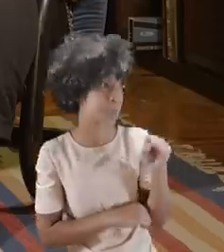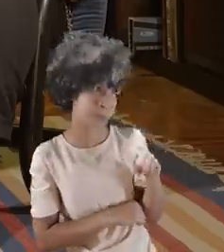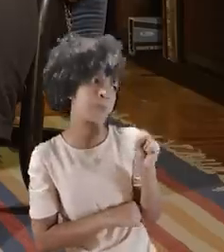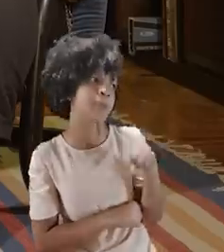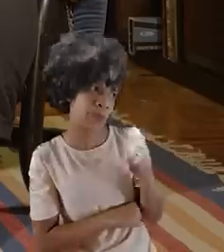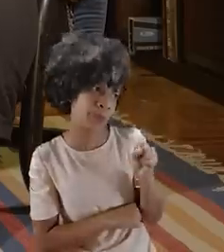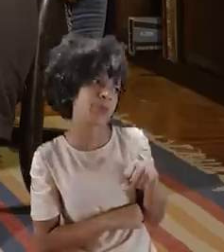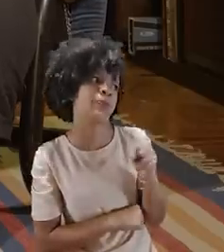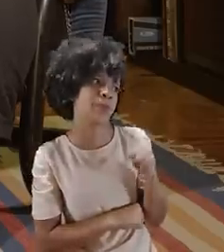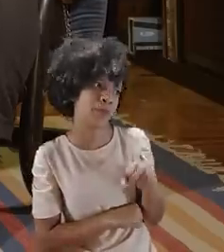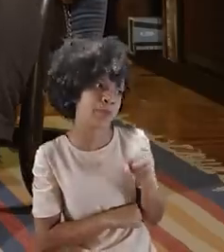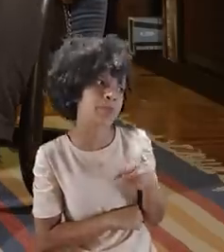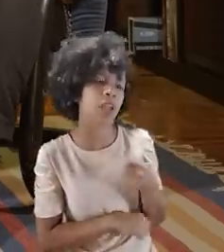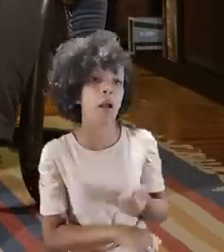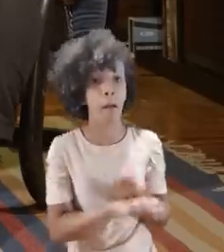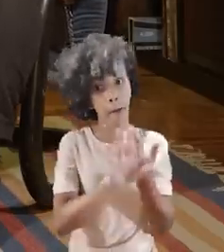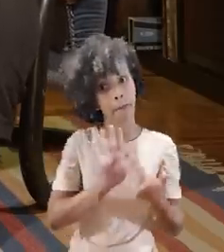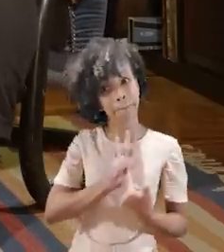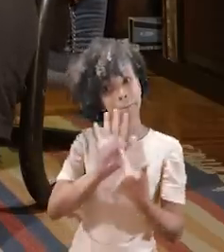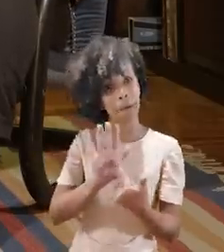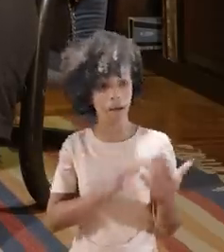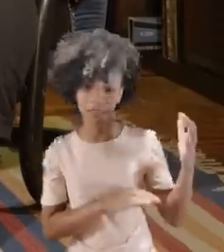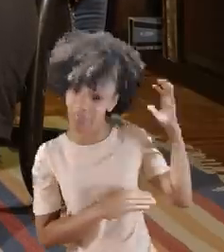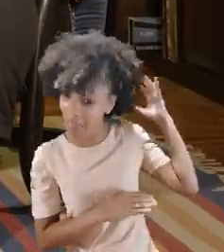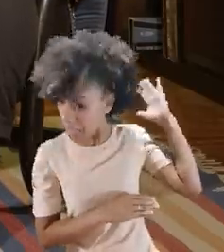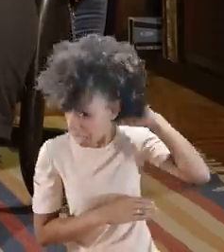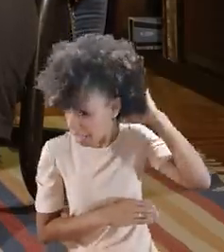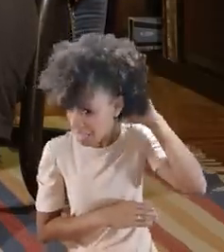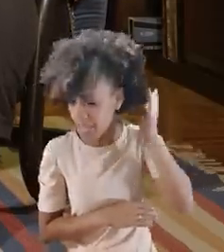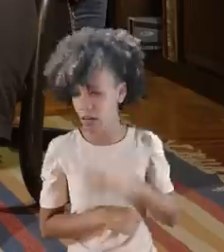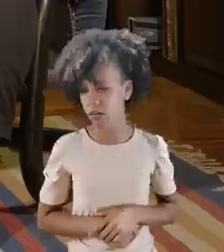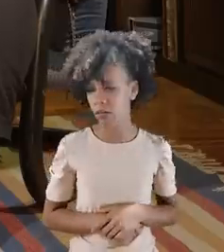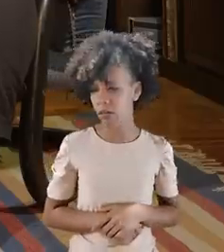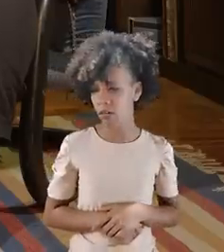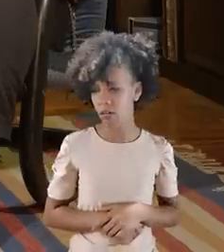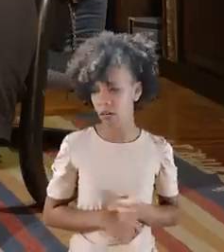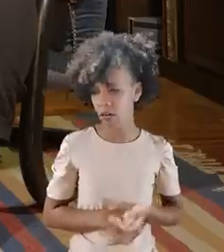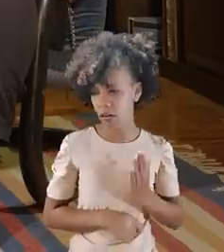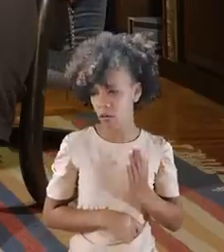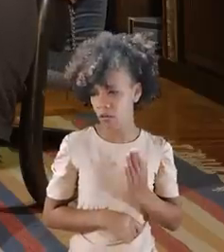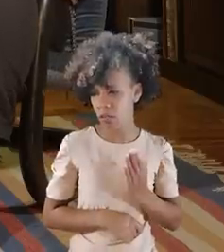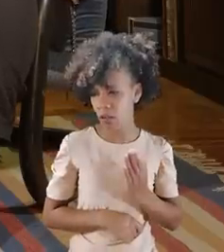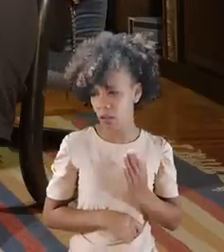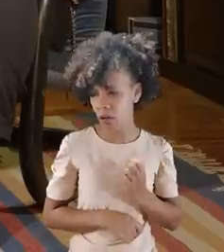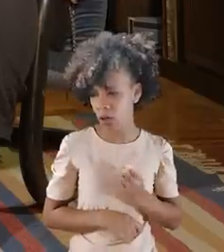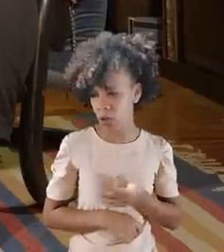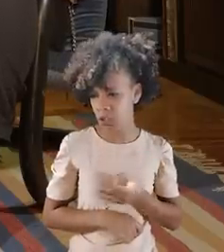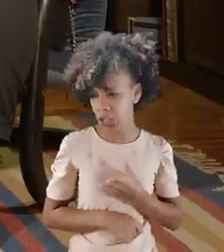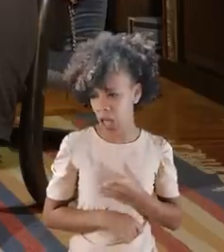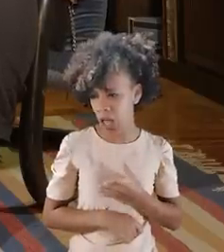disfarça que era nenhum Pô mano Mostra aí para ela parte de trás assim ó o João